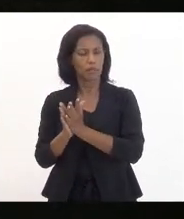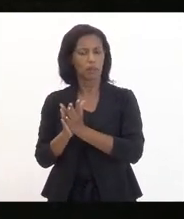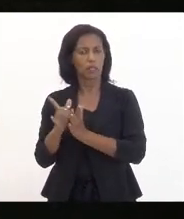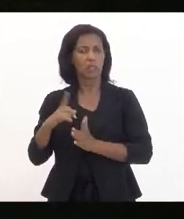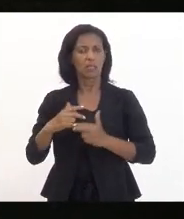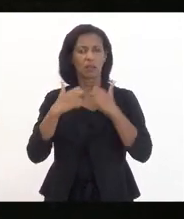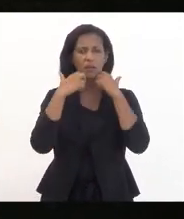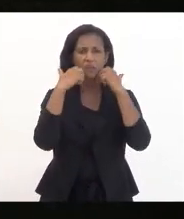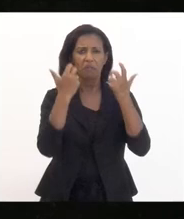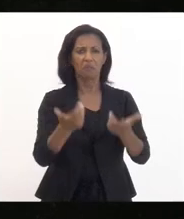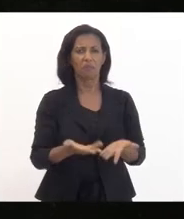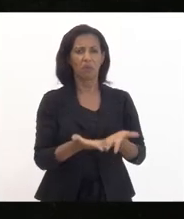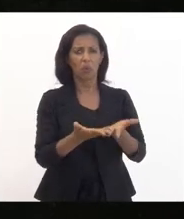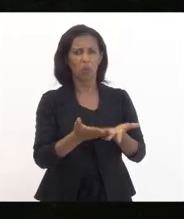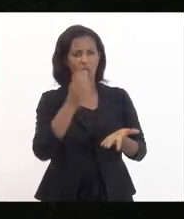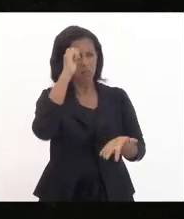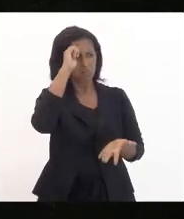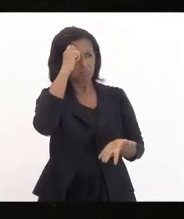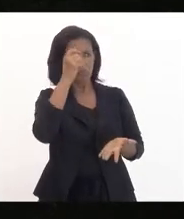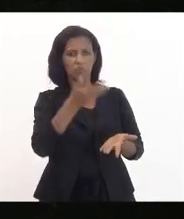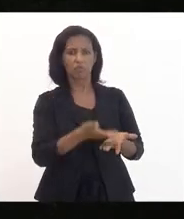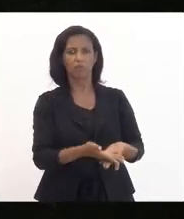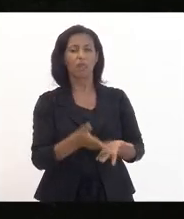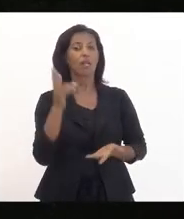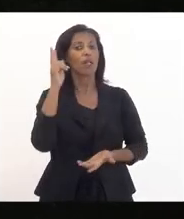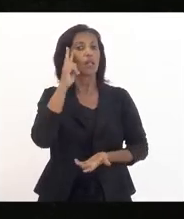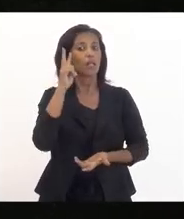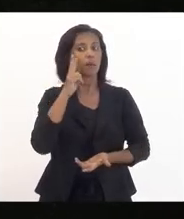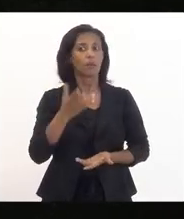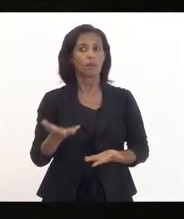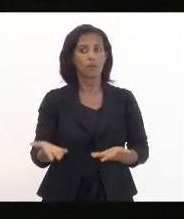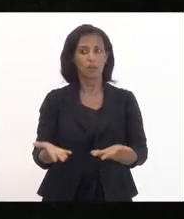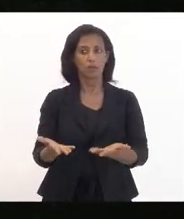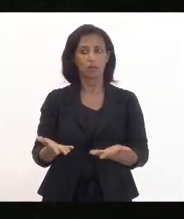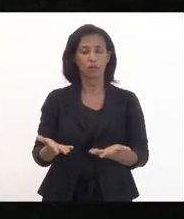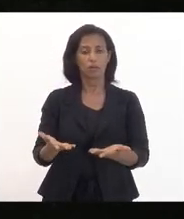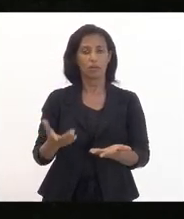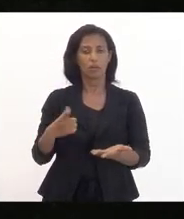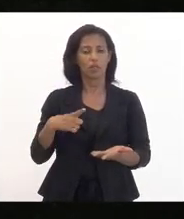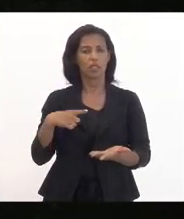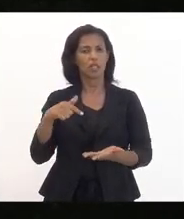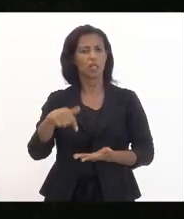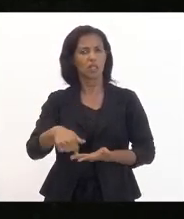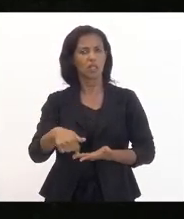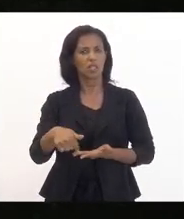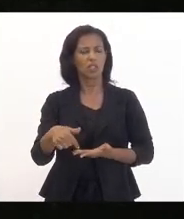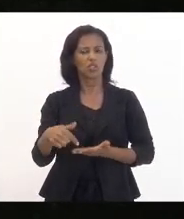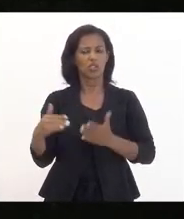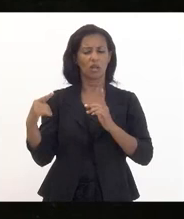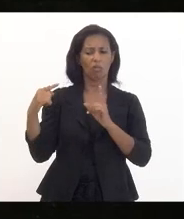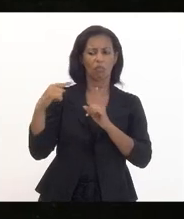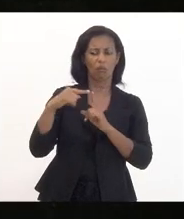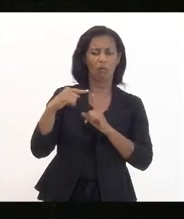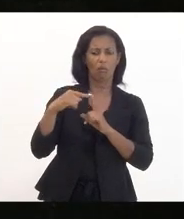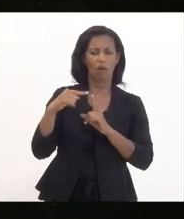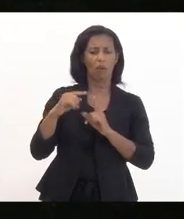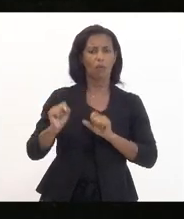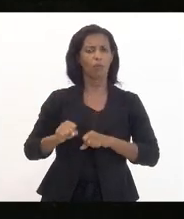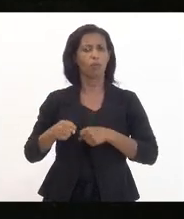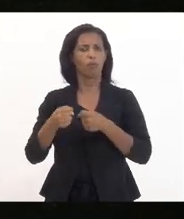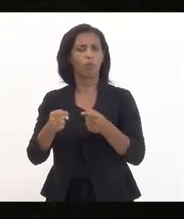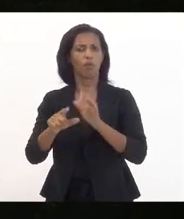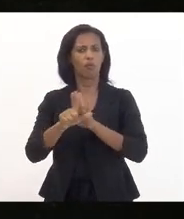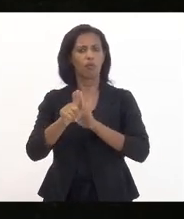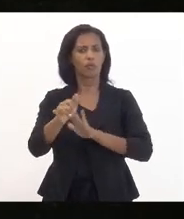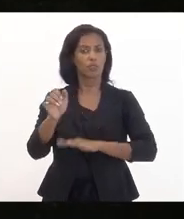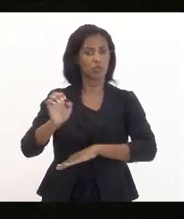tem vergonha dos seus negros. Lembrando que havia o estabelecimento de uma meta por força de lei